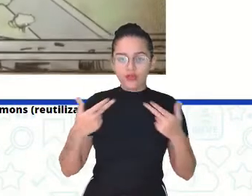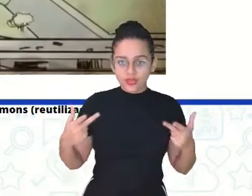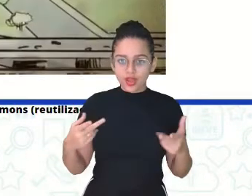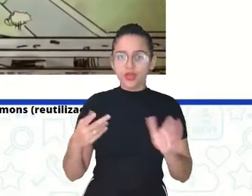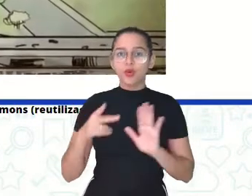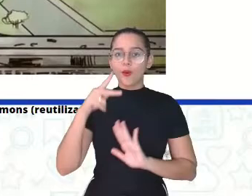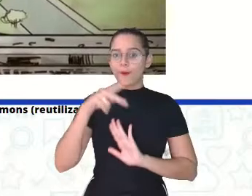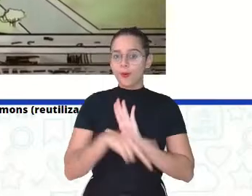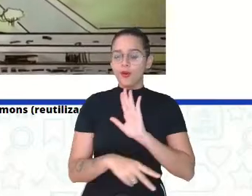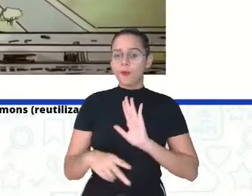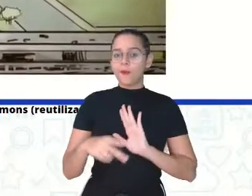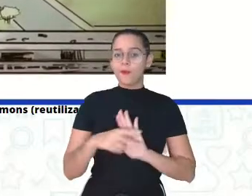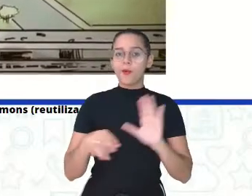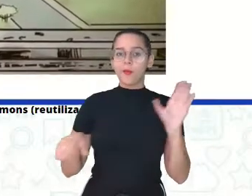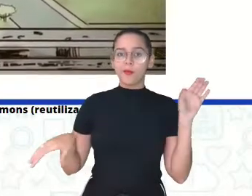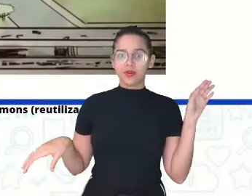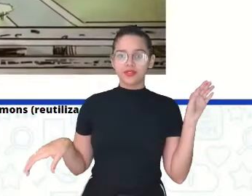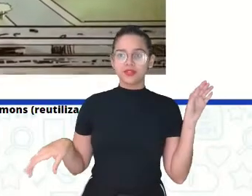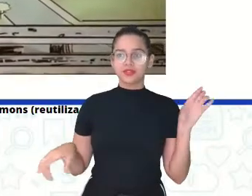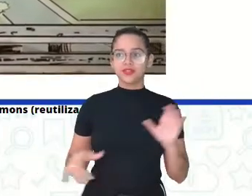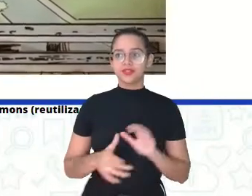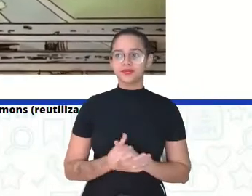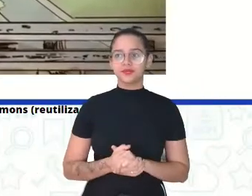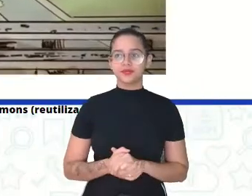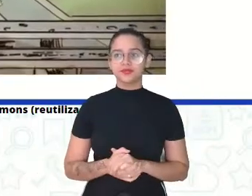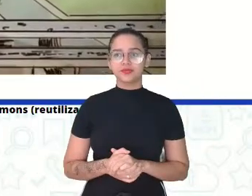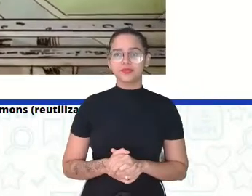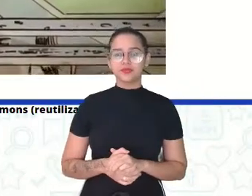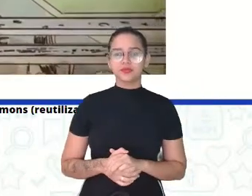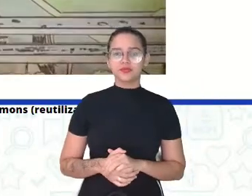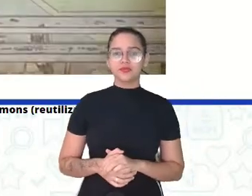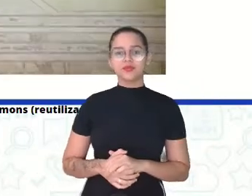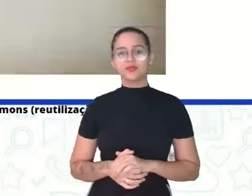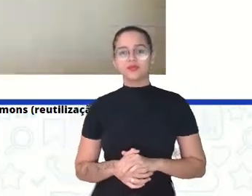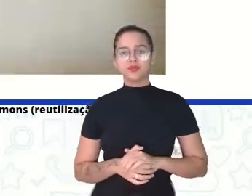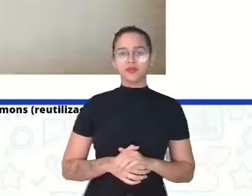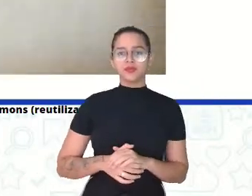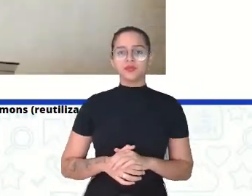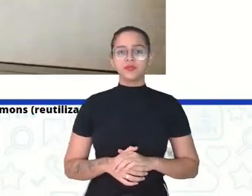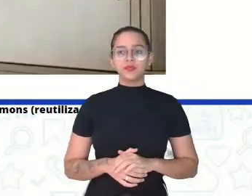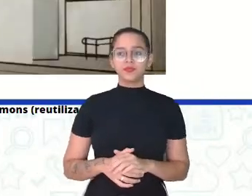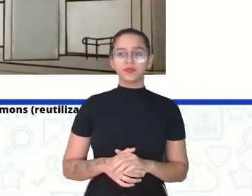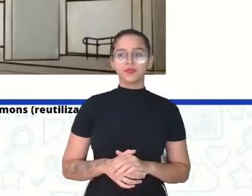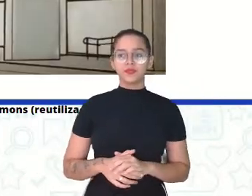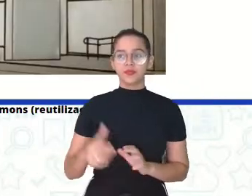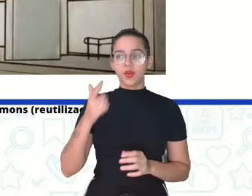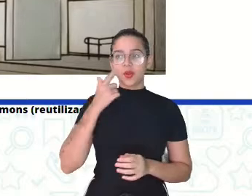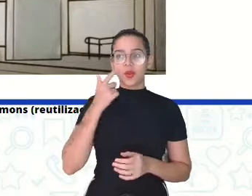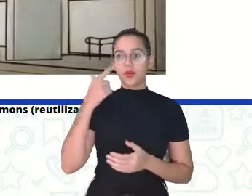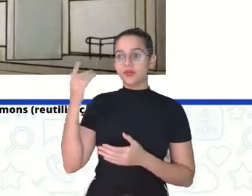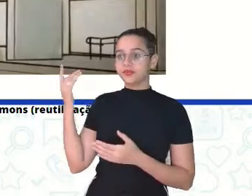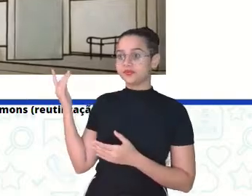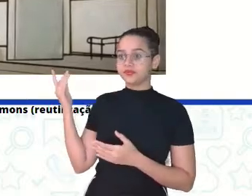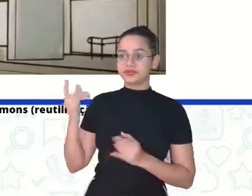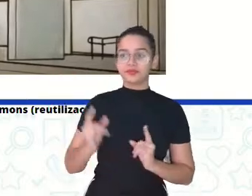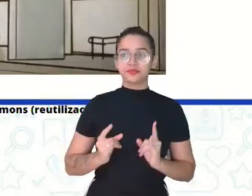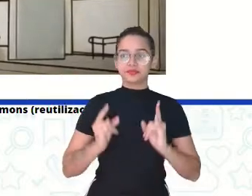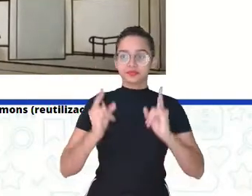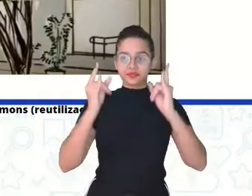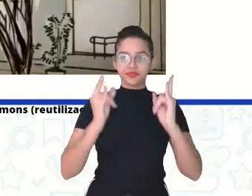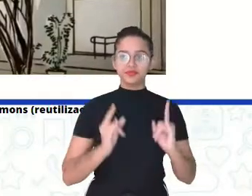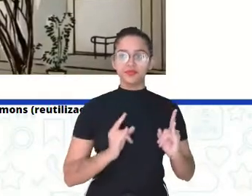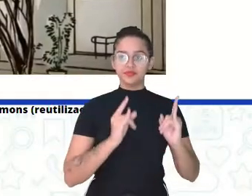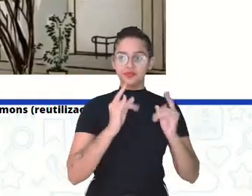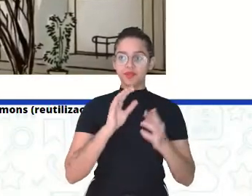Brasília. Enquanto na escala monumental estão expressas as aspirações coletivas, a escala residencial, representada